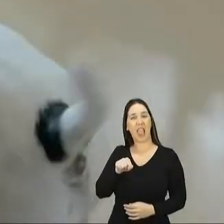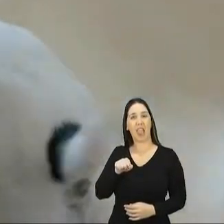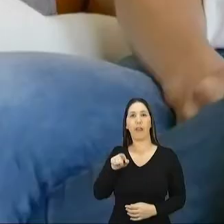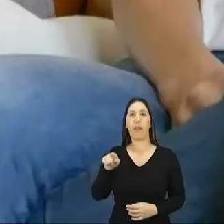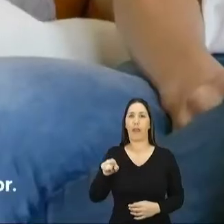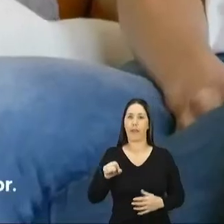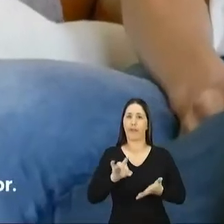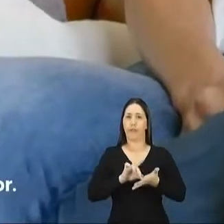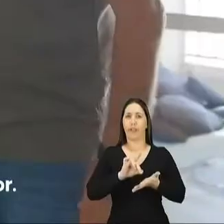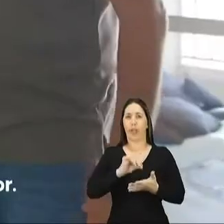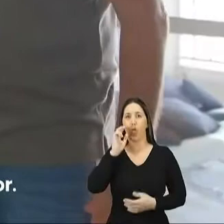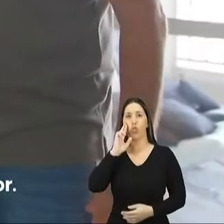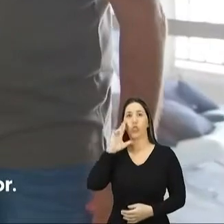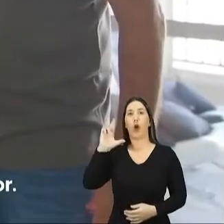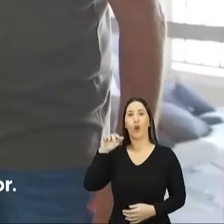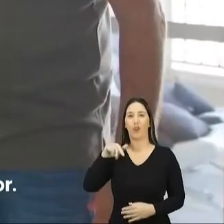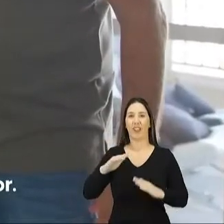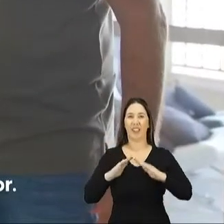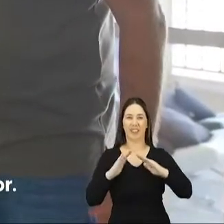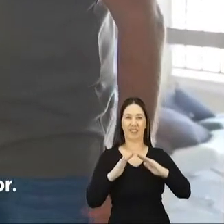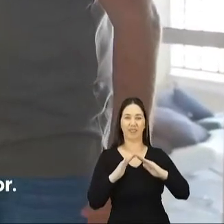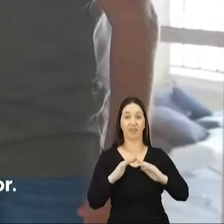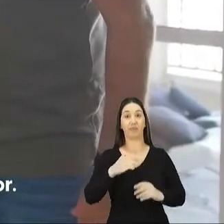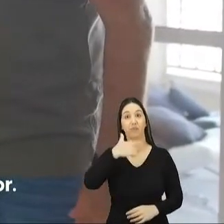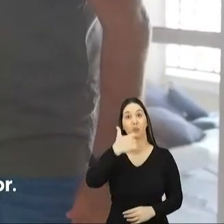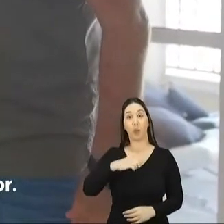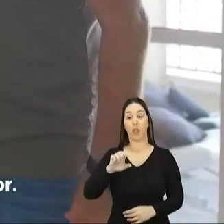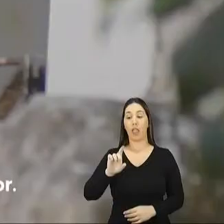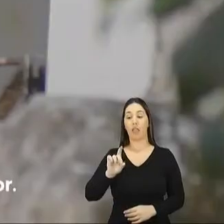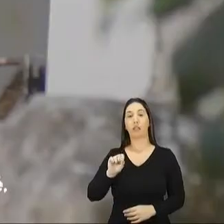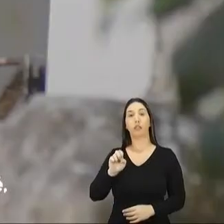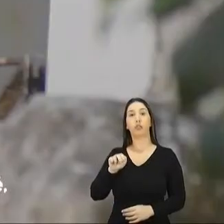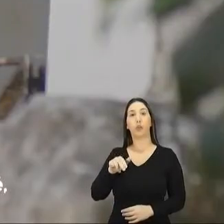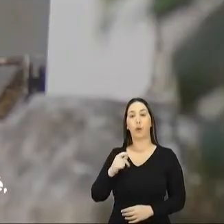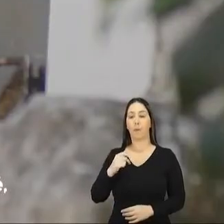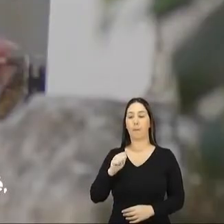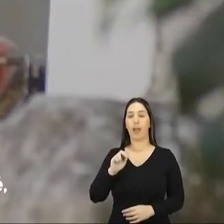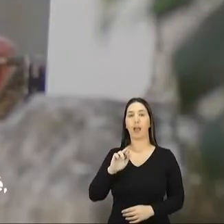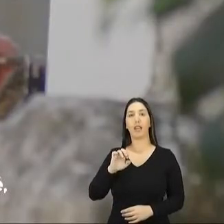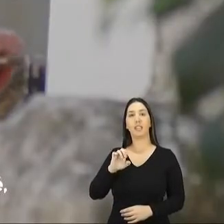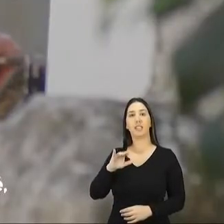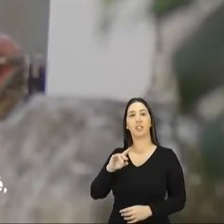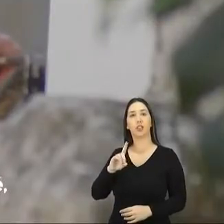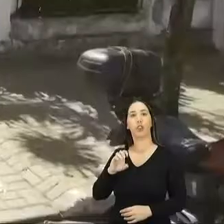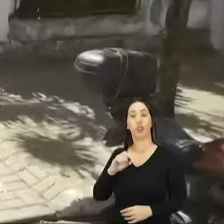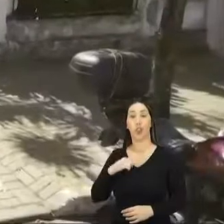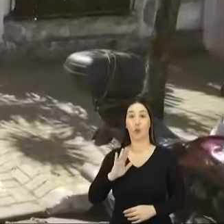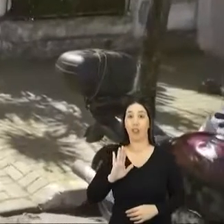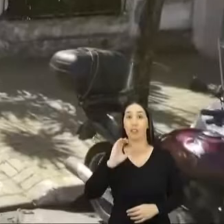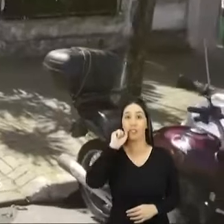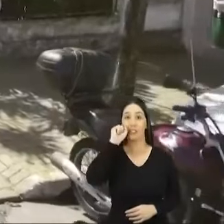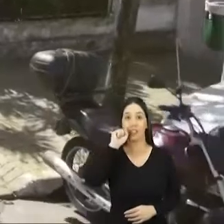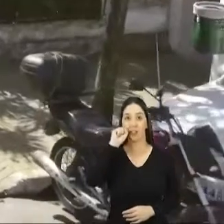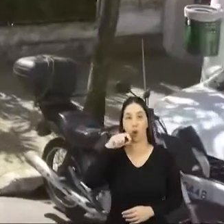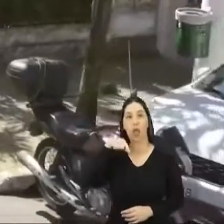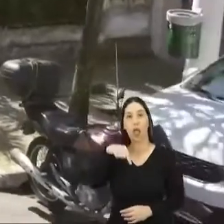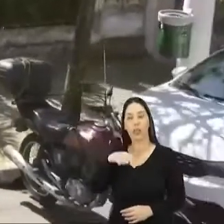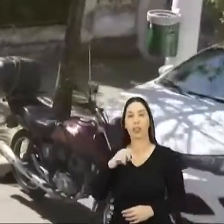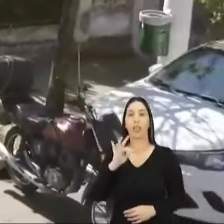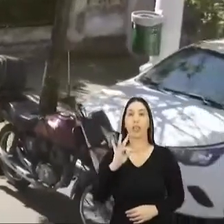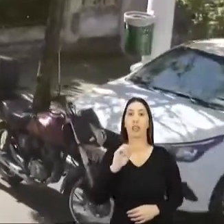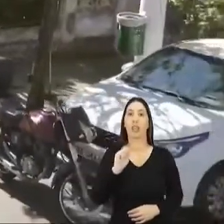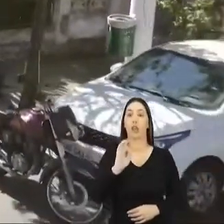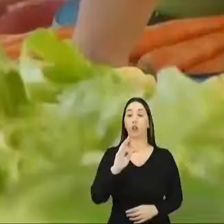casa. Eu sou Edson Aparecido, candidato a senador. Foi nessa casa aqui, na Zona Leste, no Tatuapé, que eu